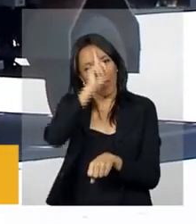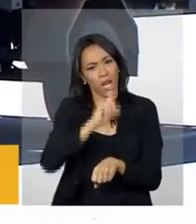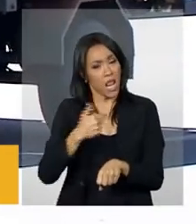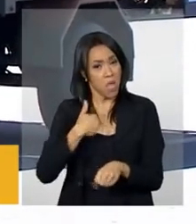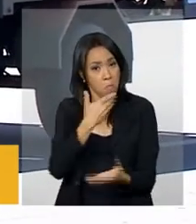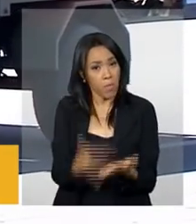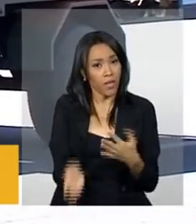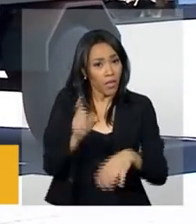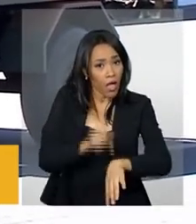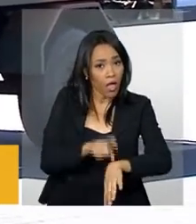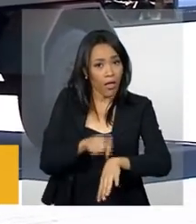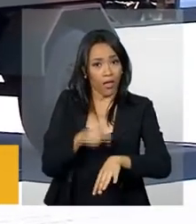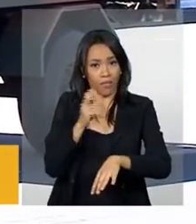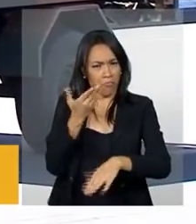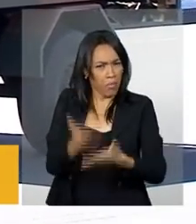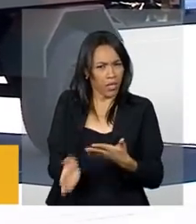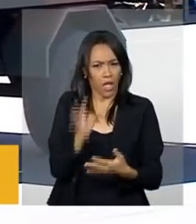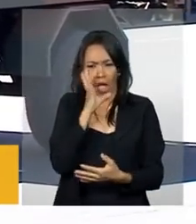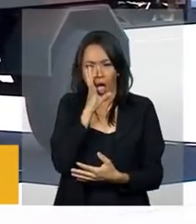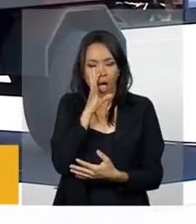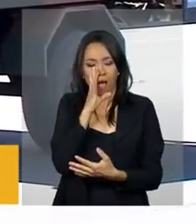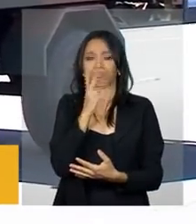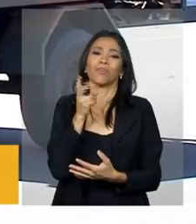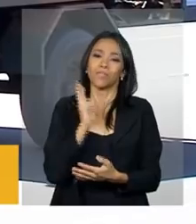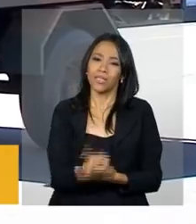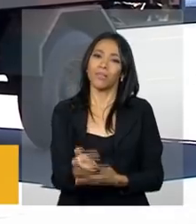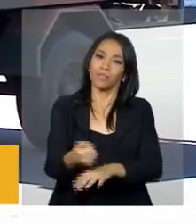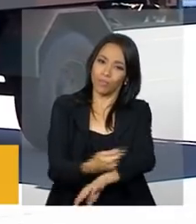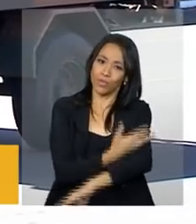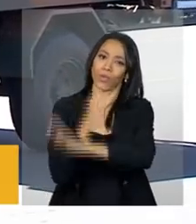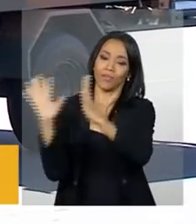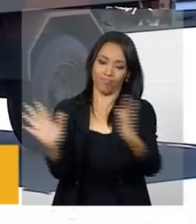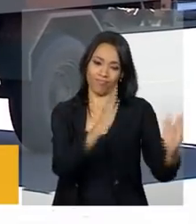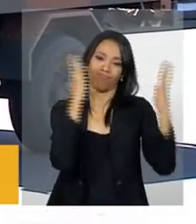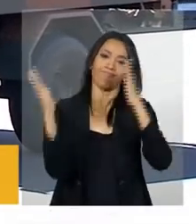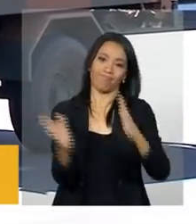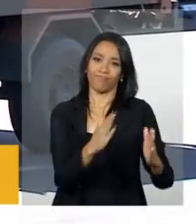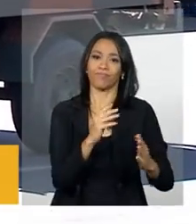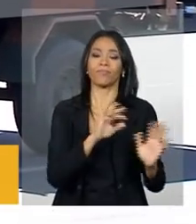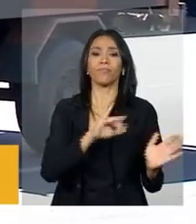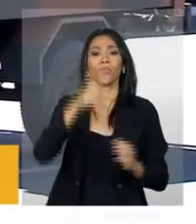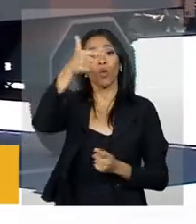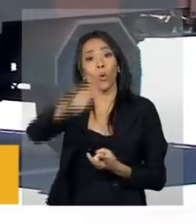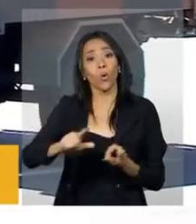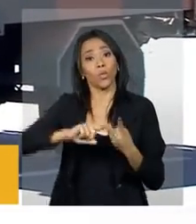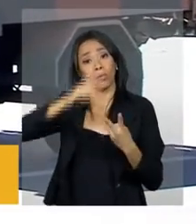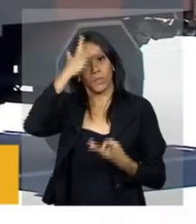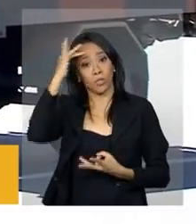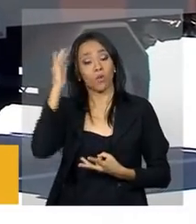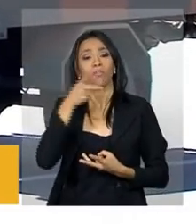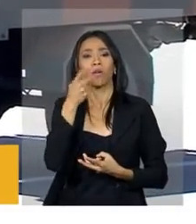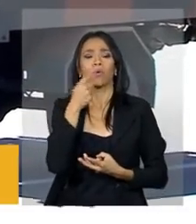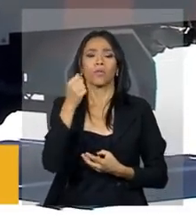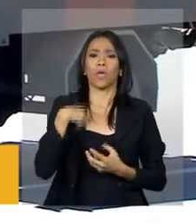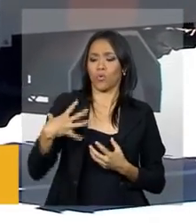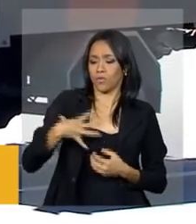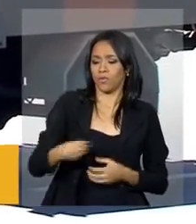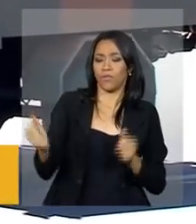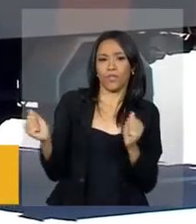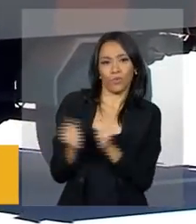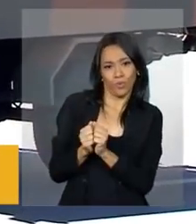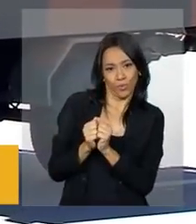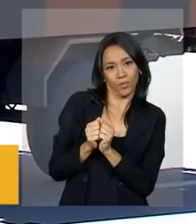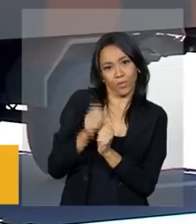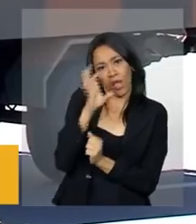perde um desfile e sempre se emociona. O Wagner Berbá está com os filhos Caio e Luca, no Rio de